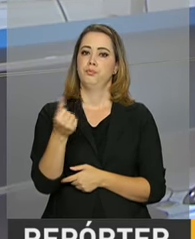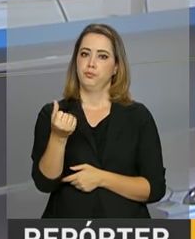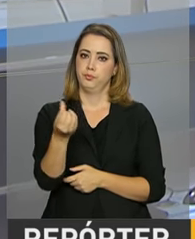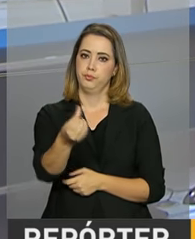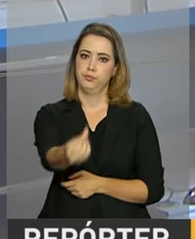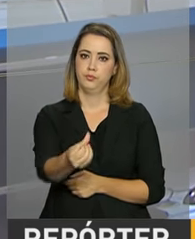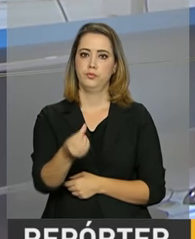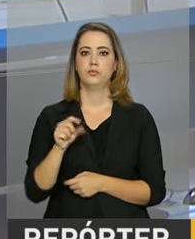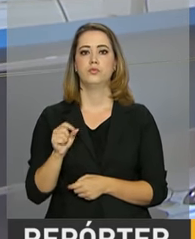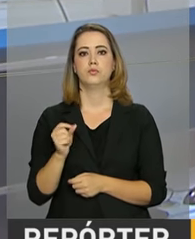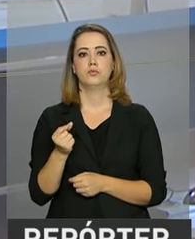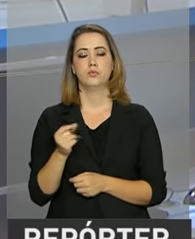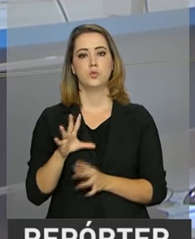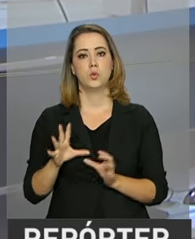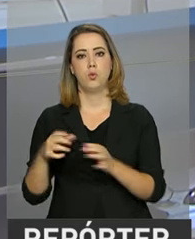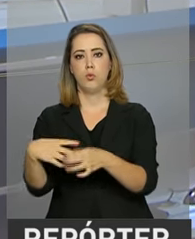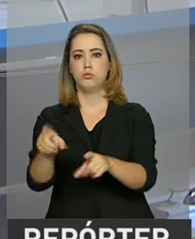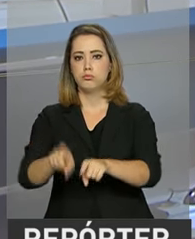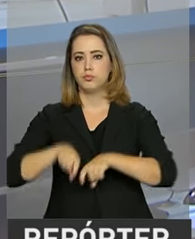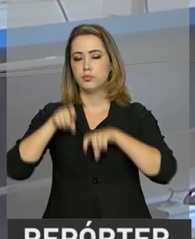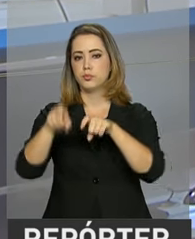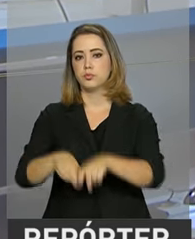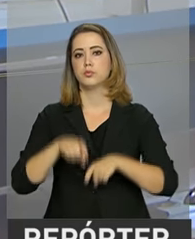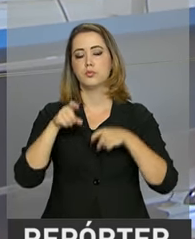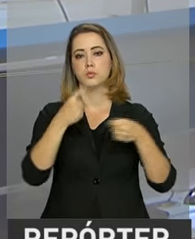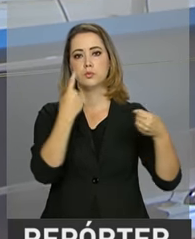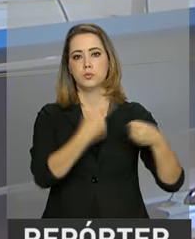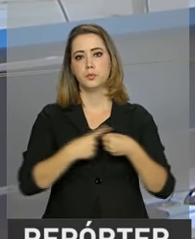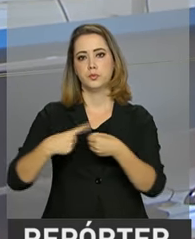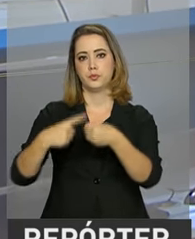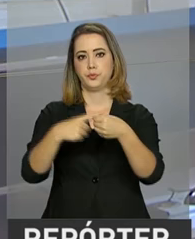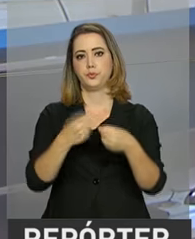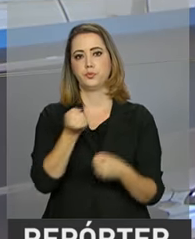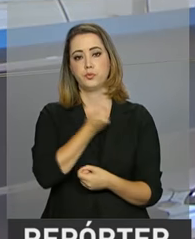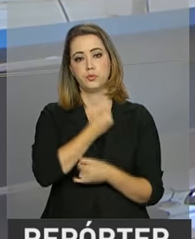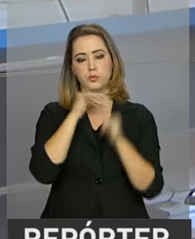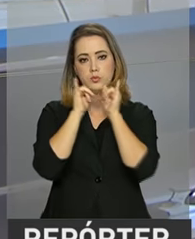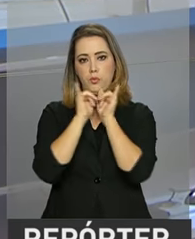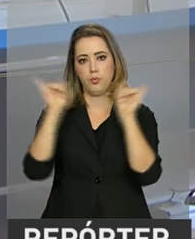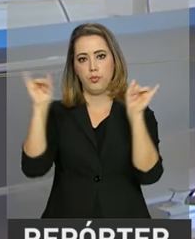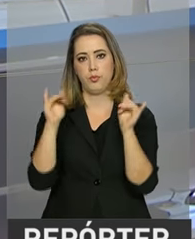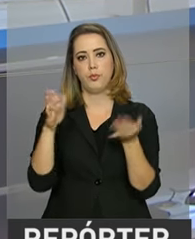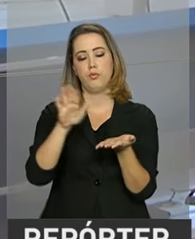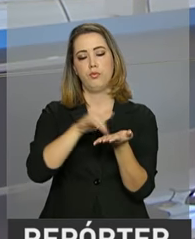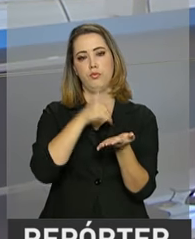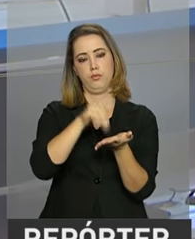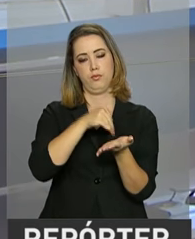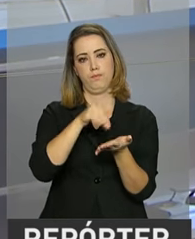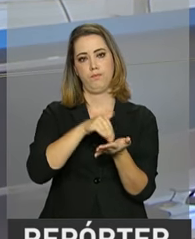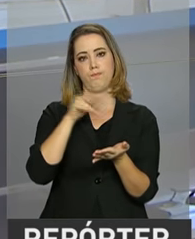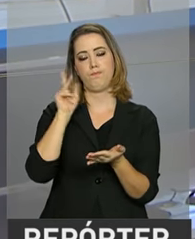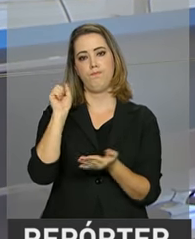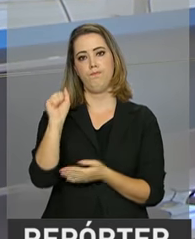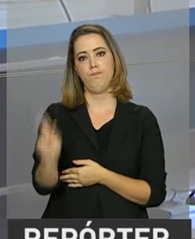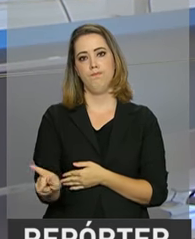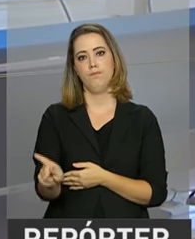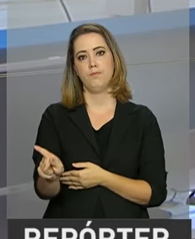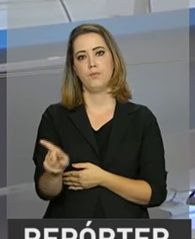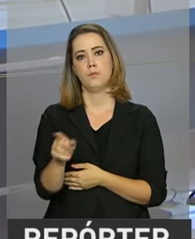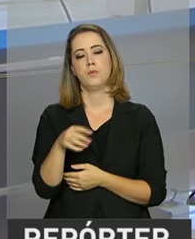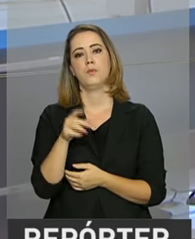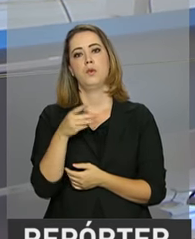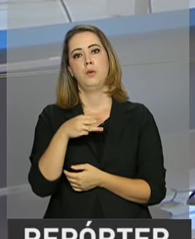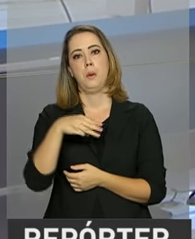em 2016, que inclui dados dos setores rural e urbano. O número foi divulgado hoje pelo secretário de